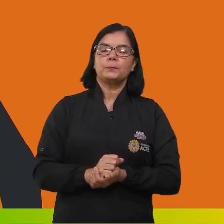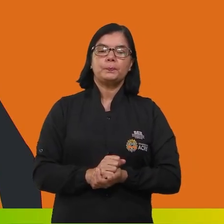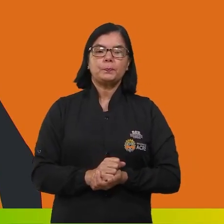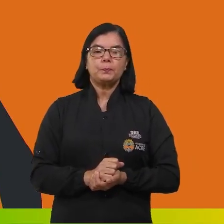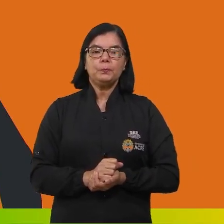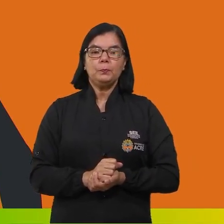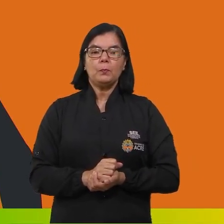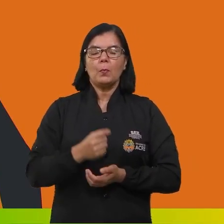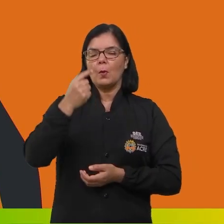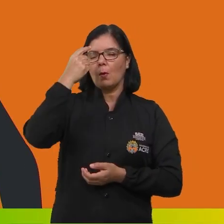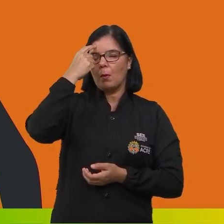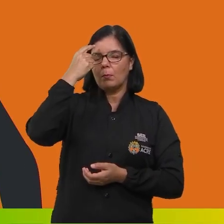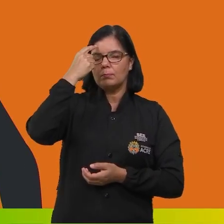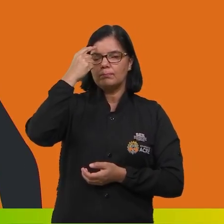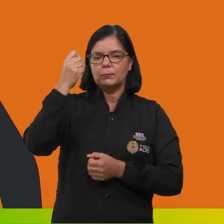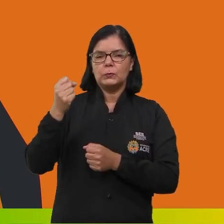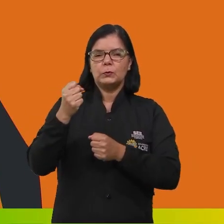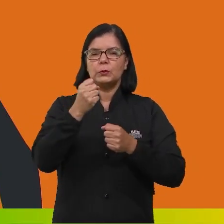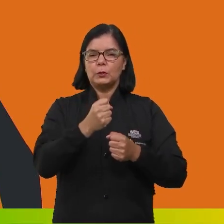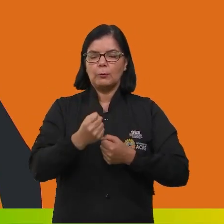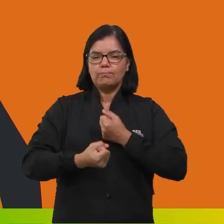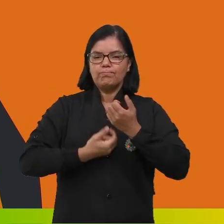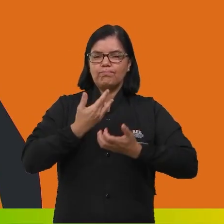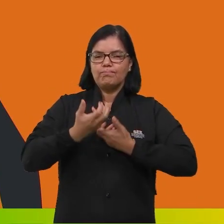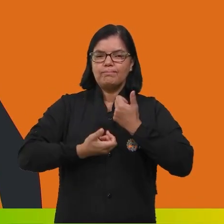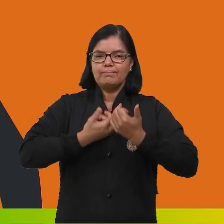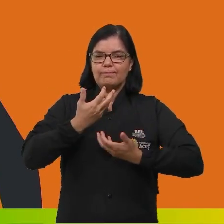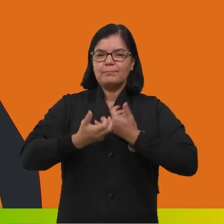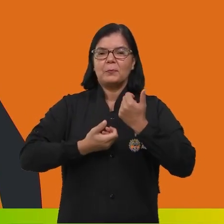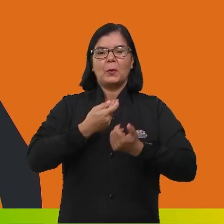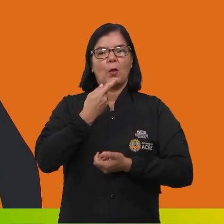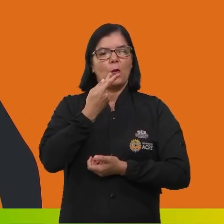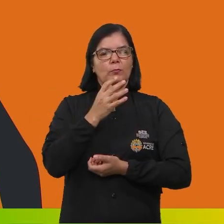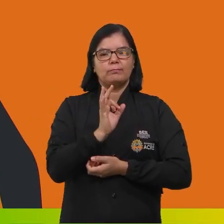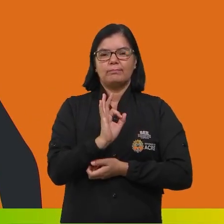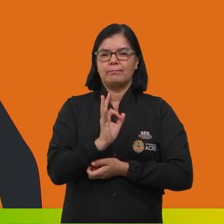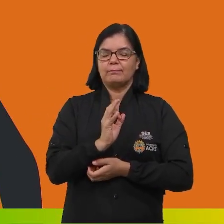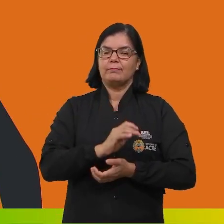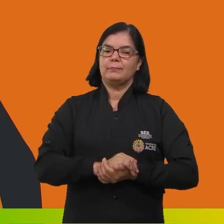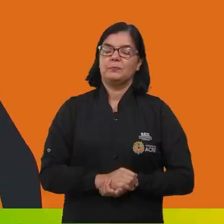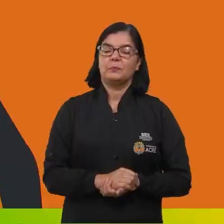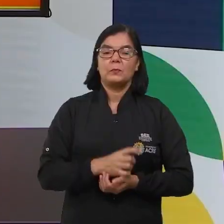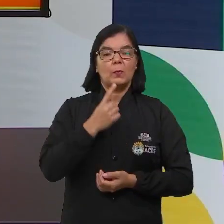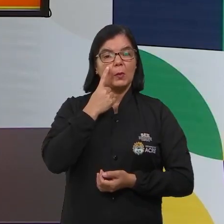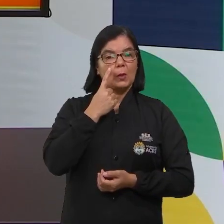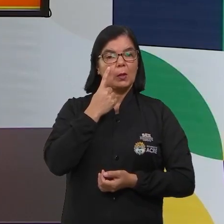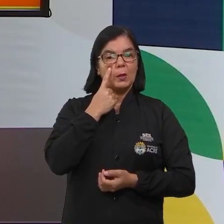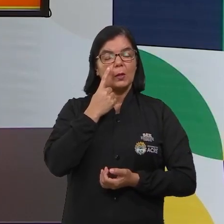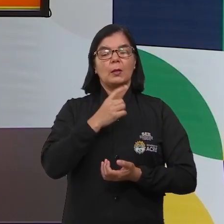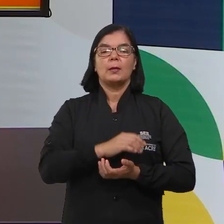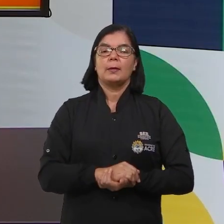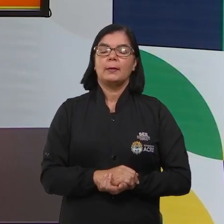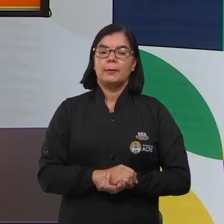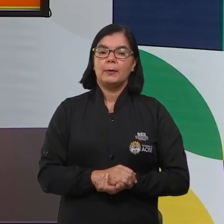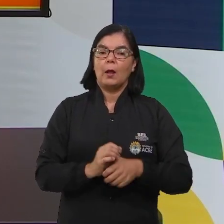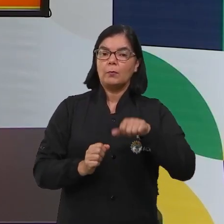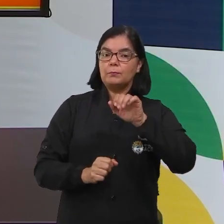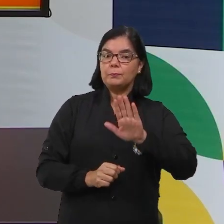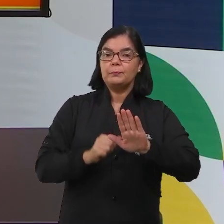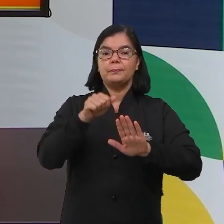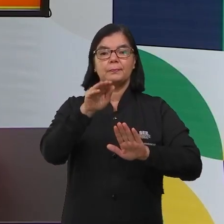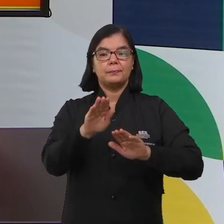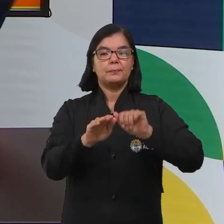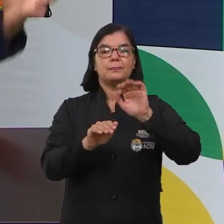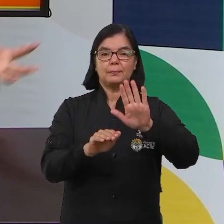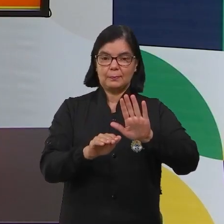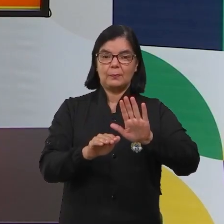pantomimas. Reflexão, o poder da expressão não verbal. Então, a gente observa aí que a mímica é